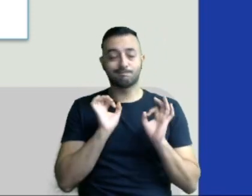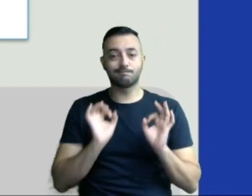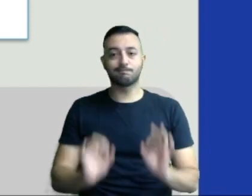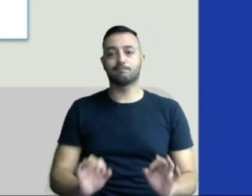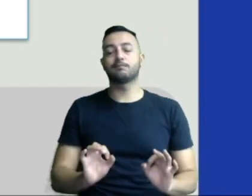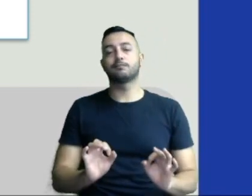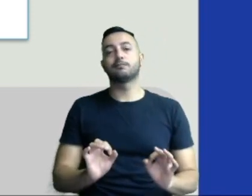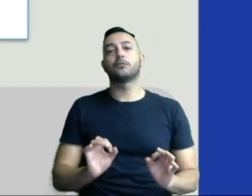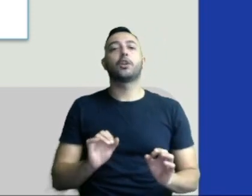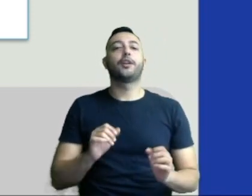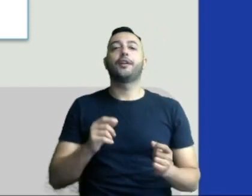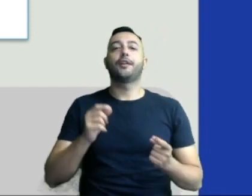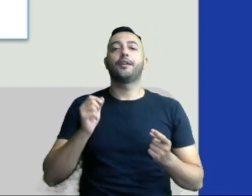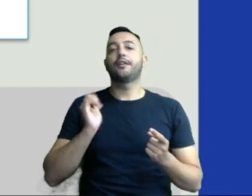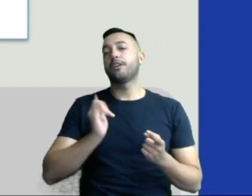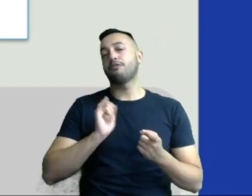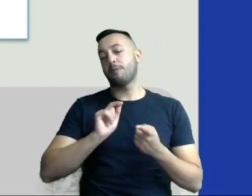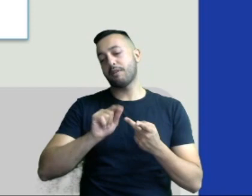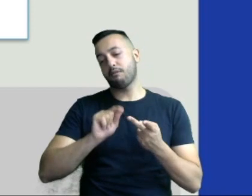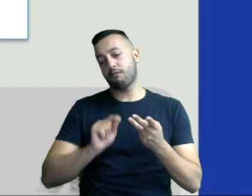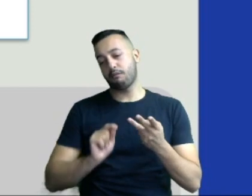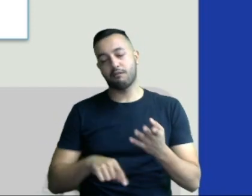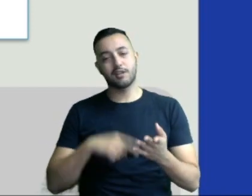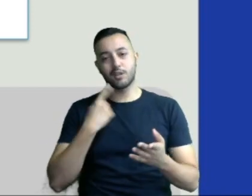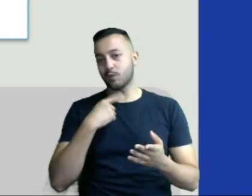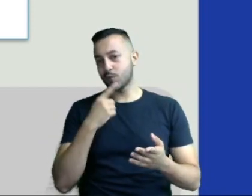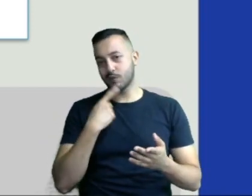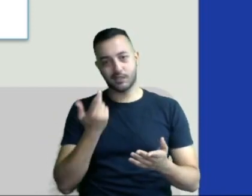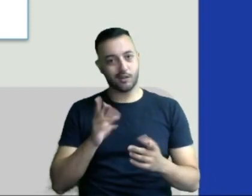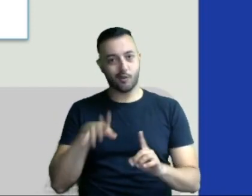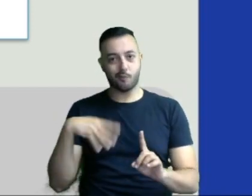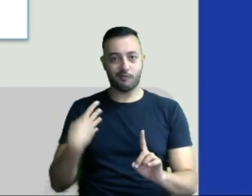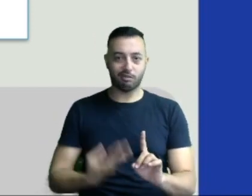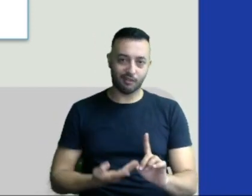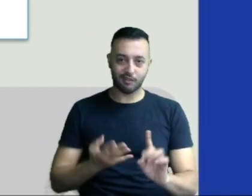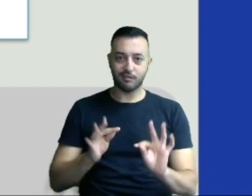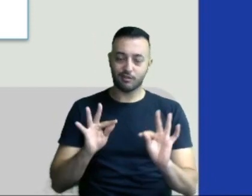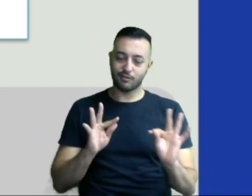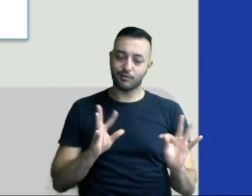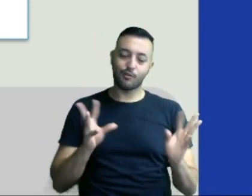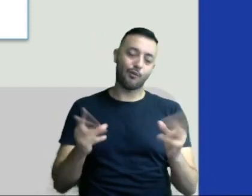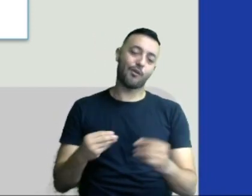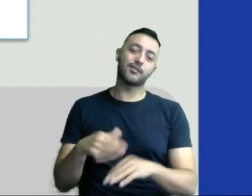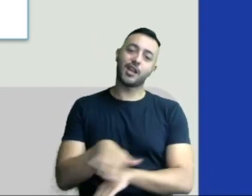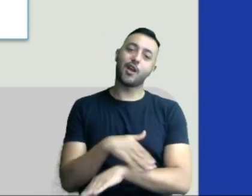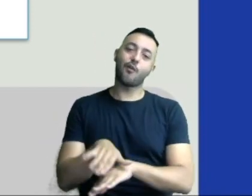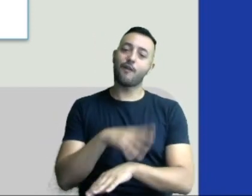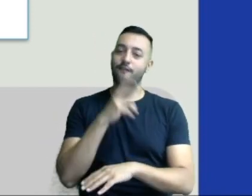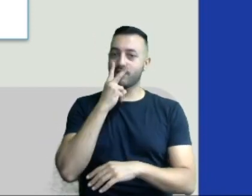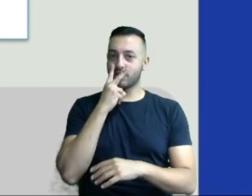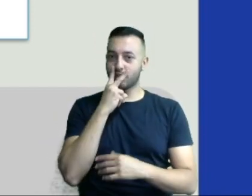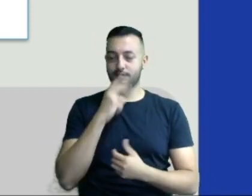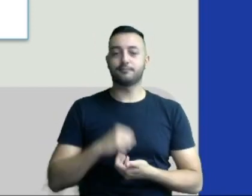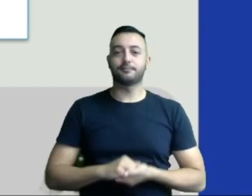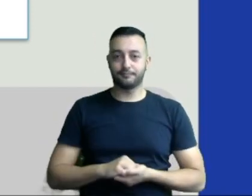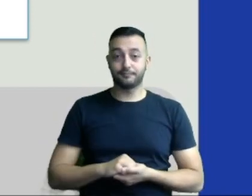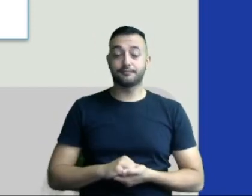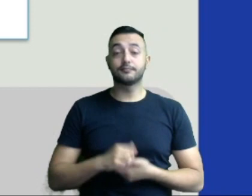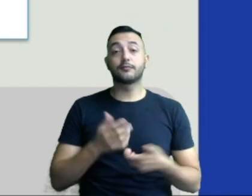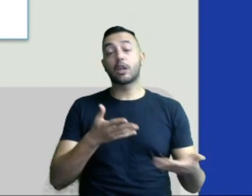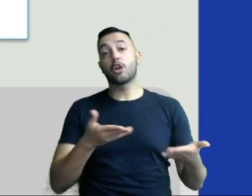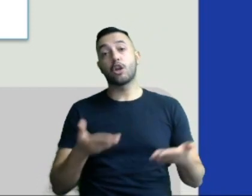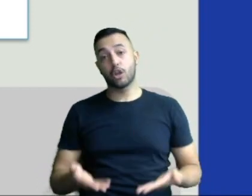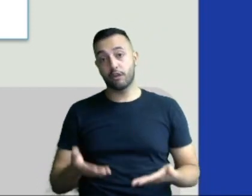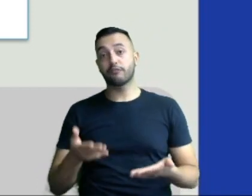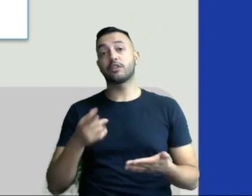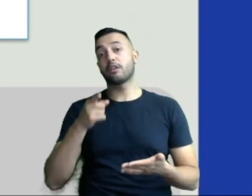certeza, não caberia as informações sobre as homenagens prestadas por todas as ruas de Vitória de Santo Antão. Convidamos